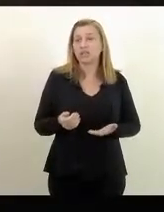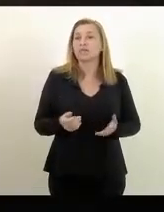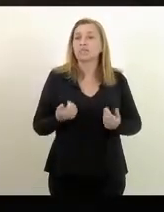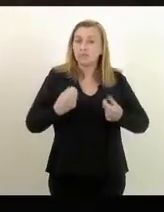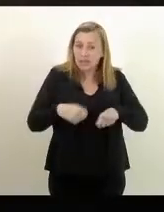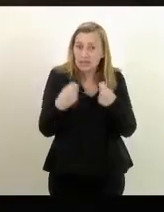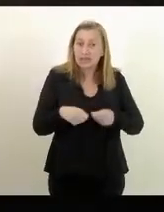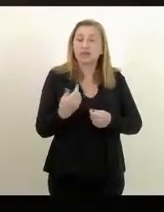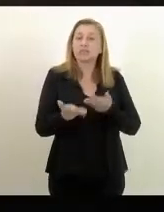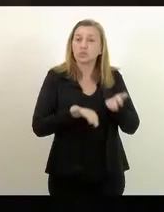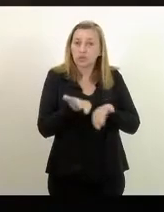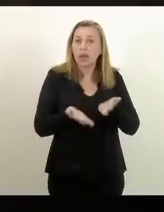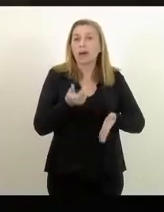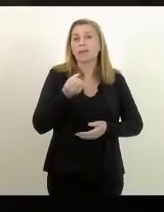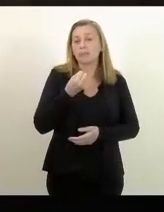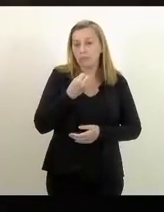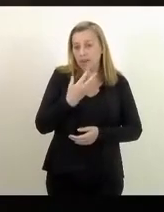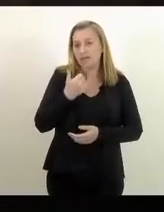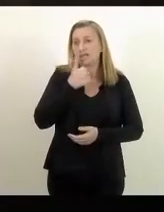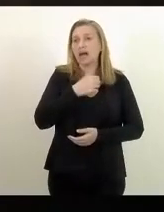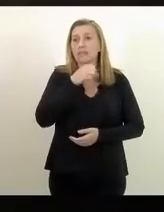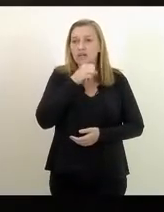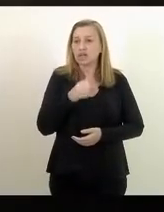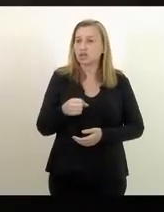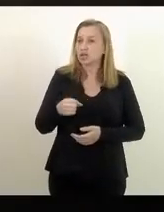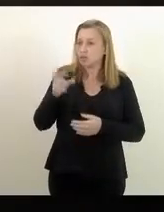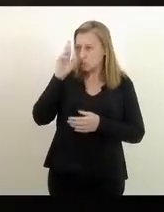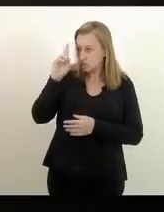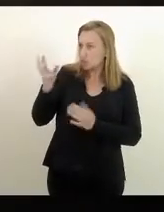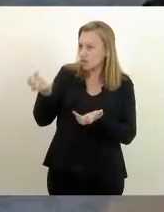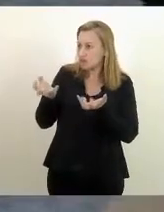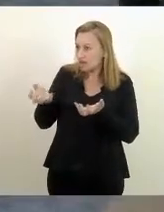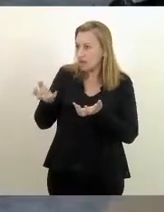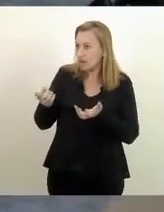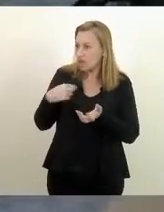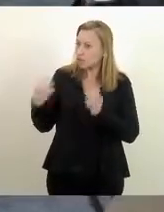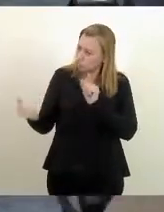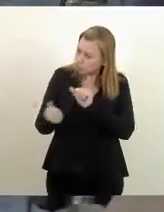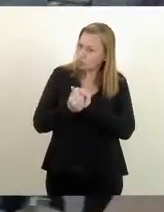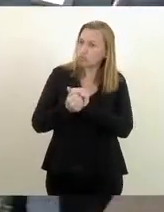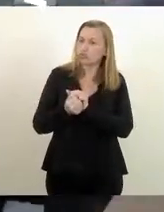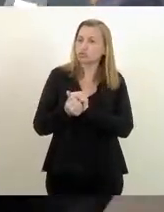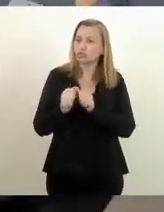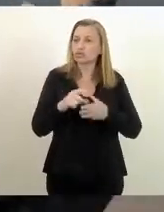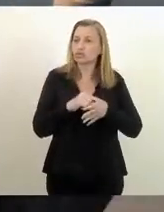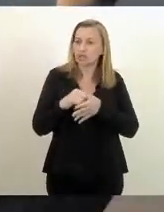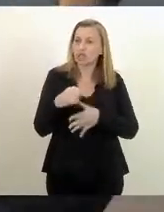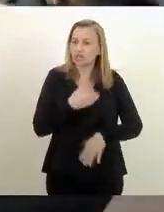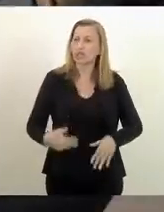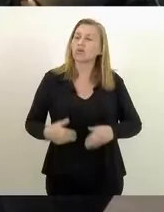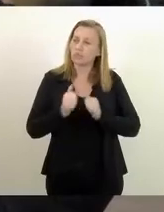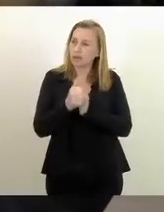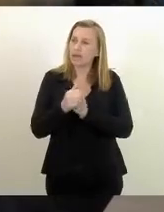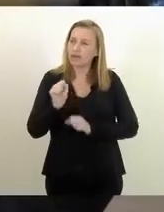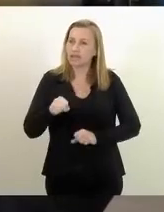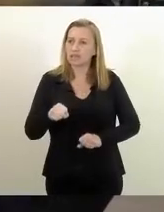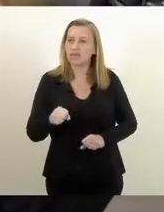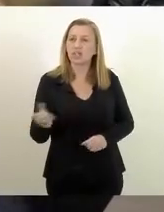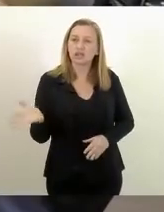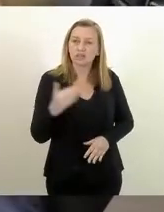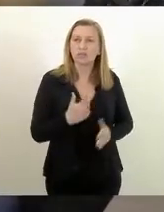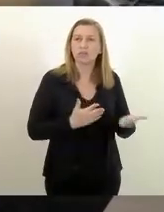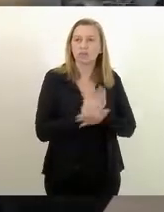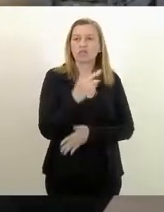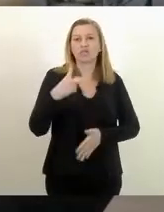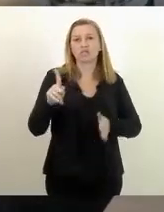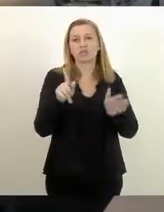precisamos cuidar bem dessas mães. Então, o que vossa excelência quiser, eu, na qualidade de líder, lhe acompanharei. E vamos aprovar o seu